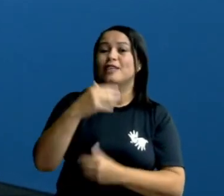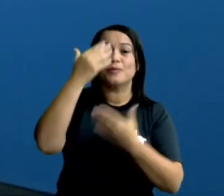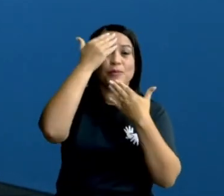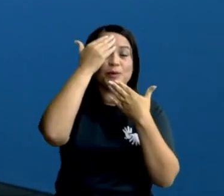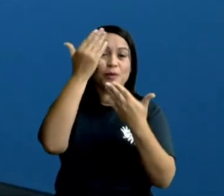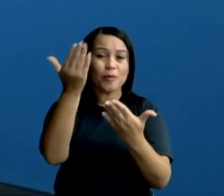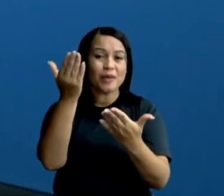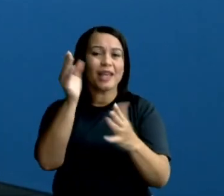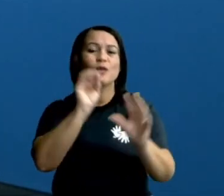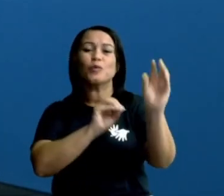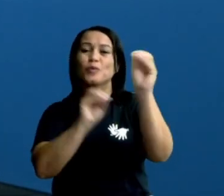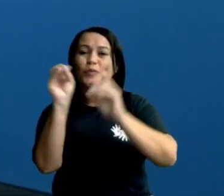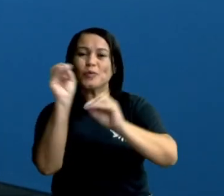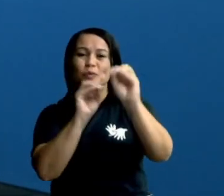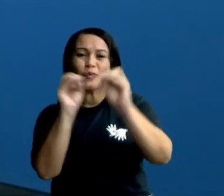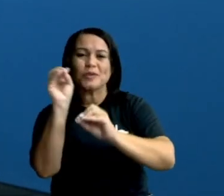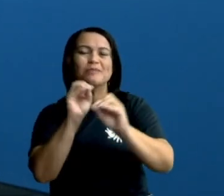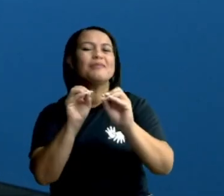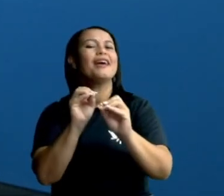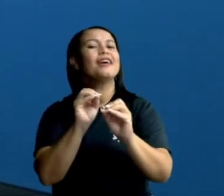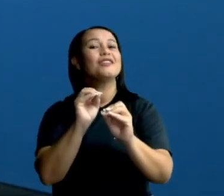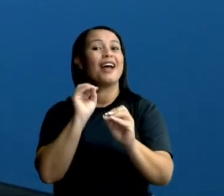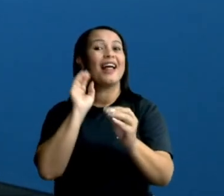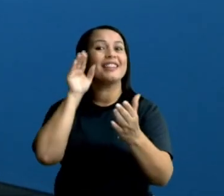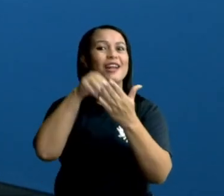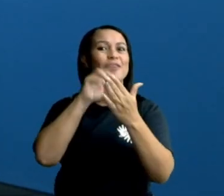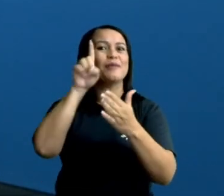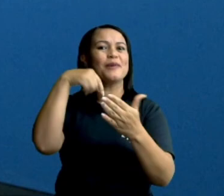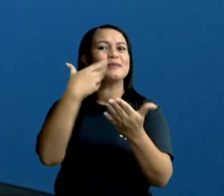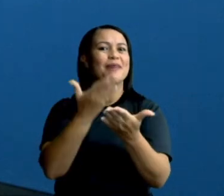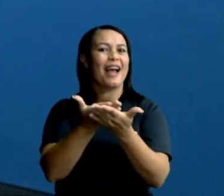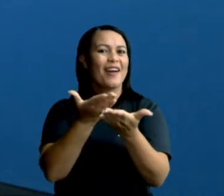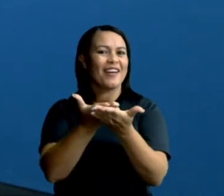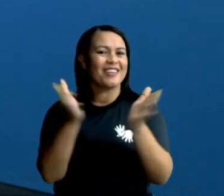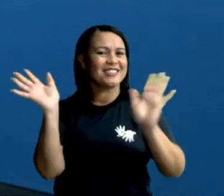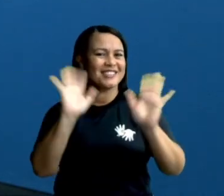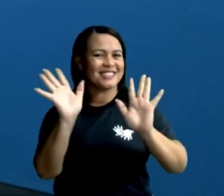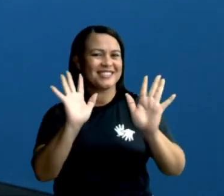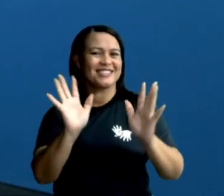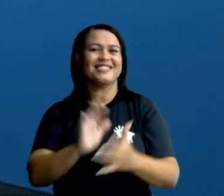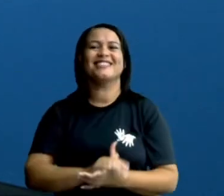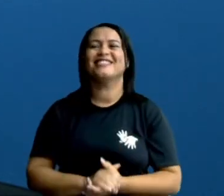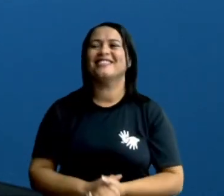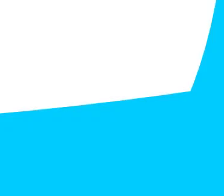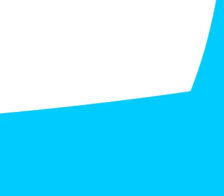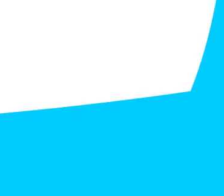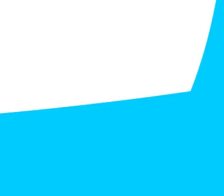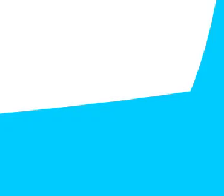obrigada. Beijo, até nossa próxima aula. Tchau!